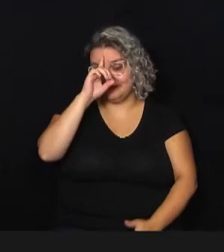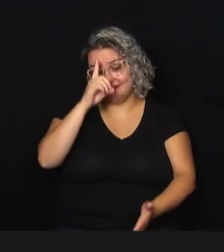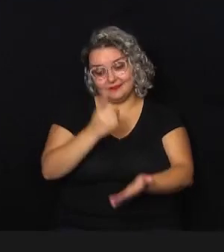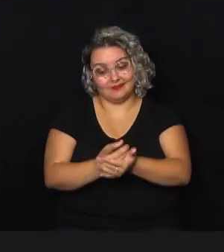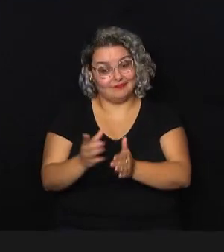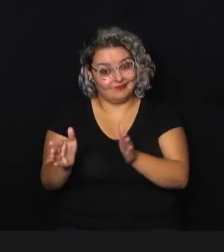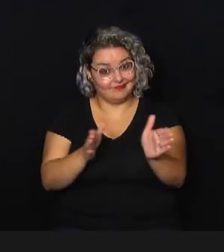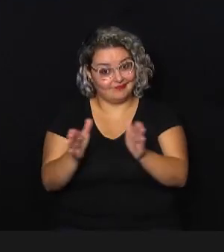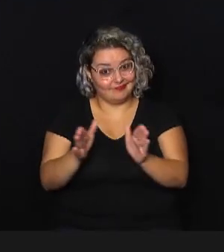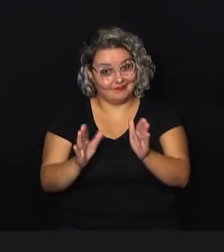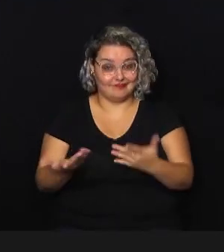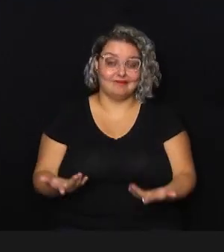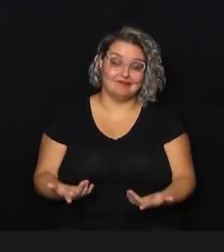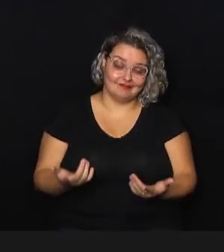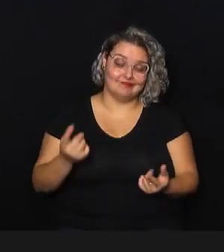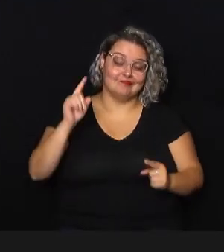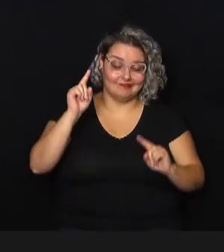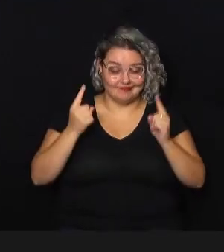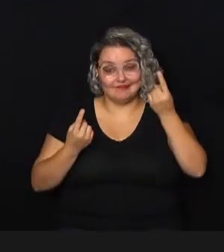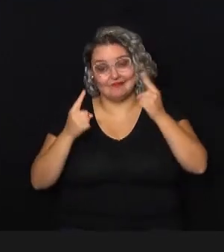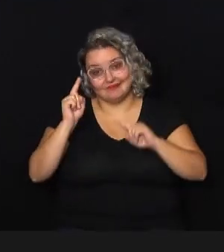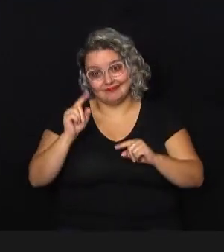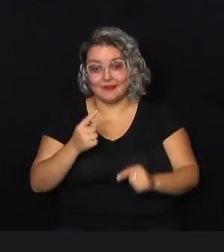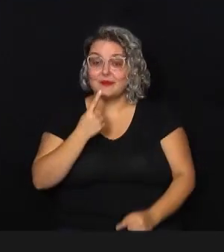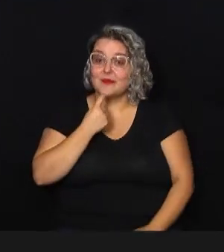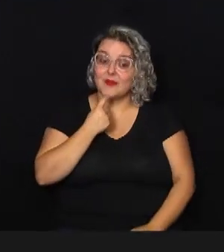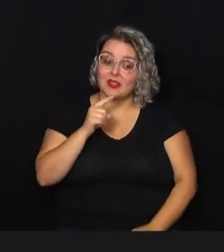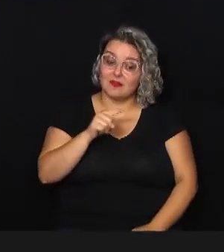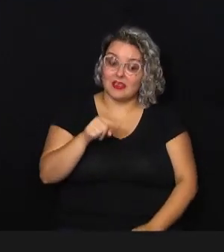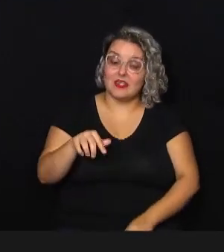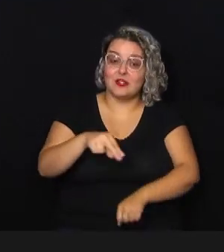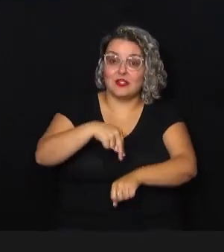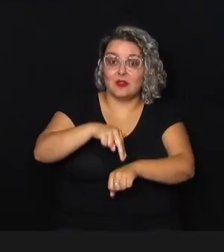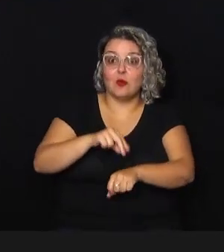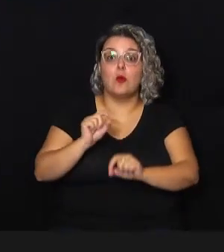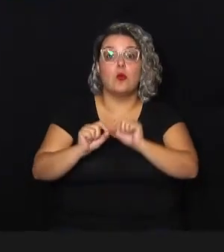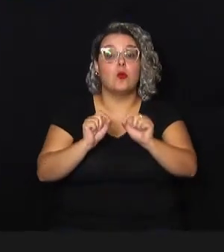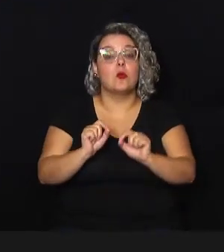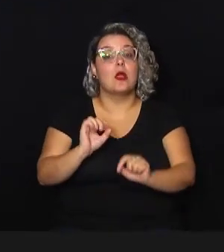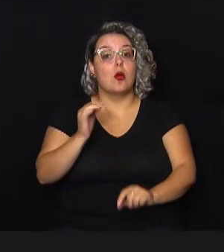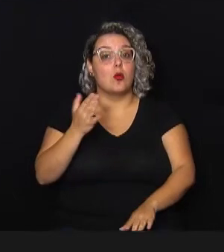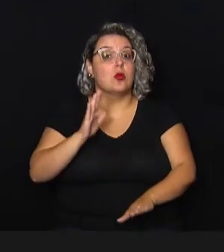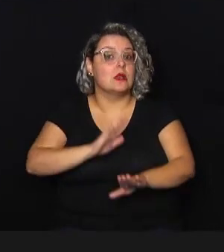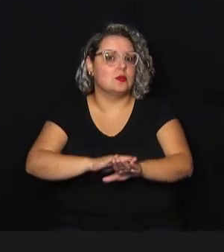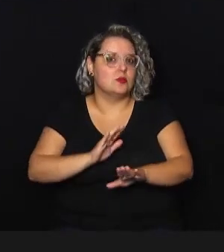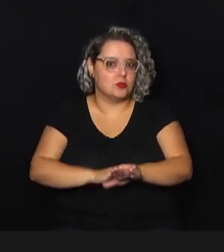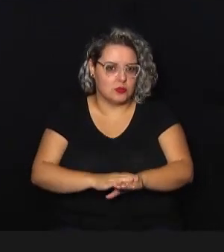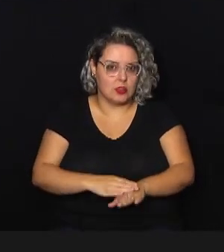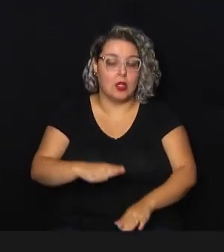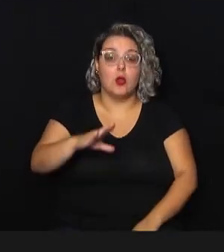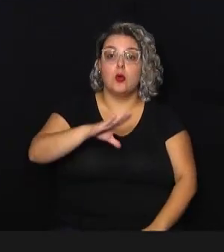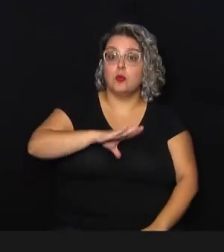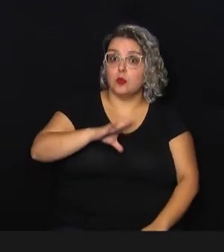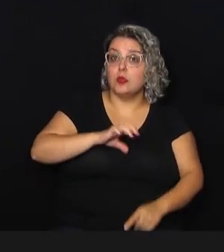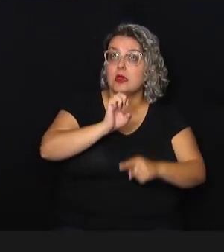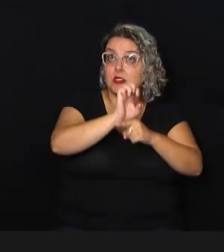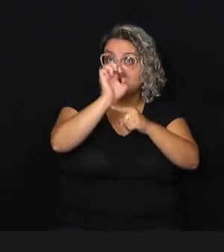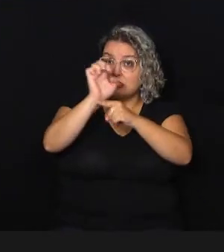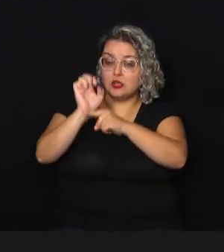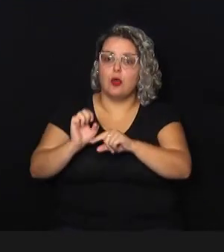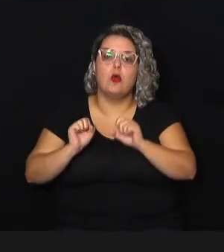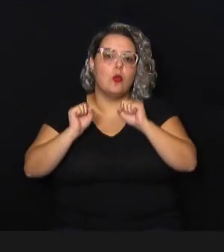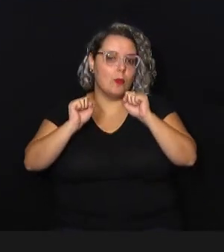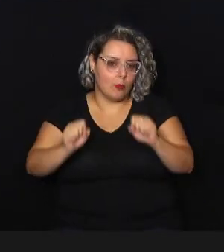como sendo um feriado nacional. O que acontece na prática, Gabriel, é que municípios e estados eles podem, através